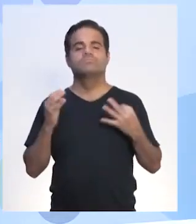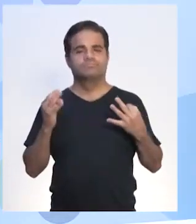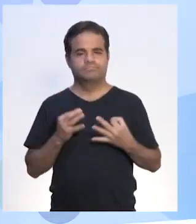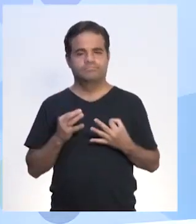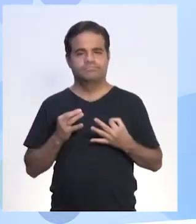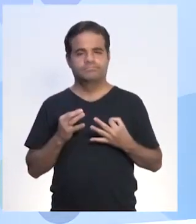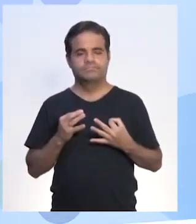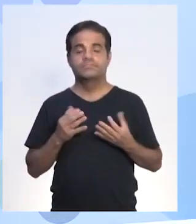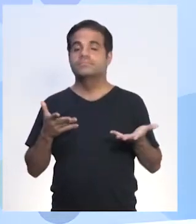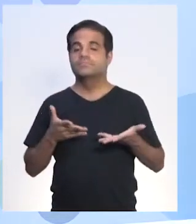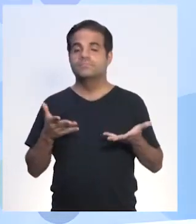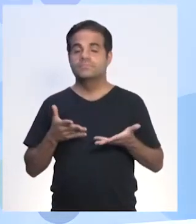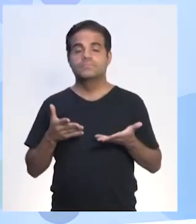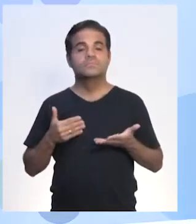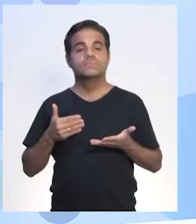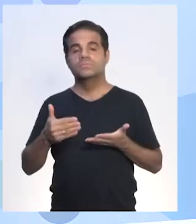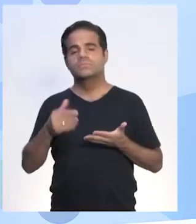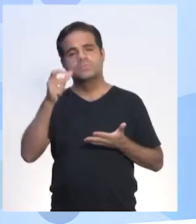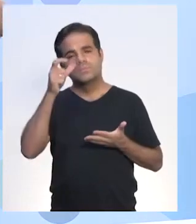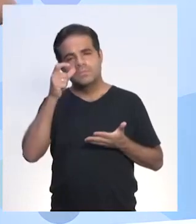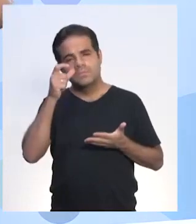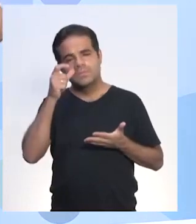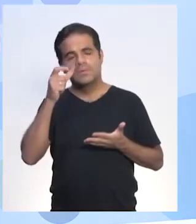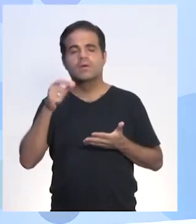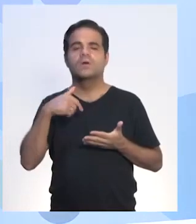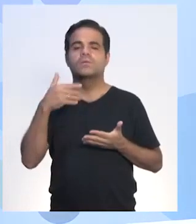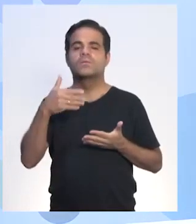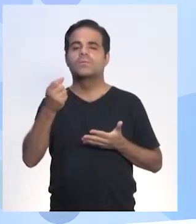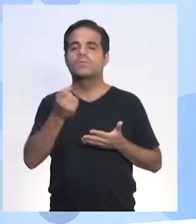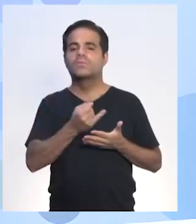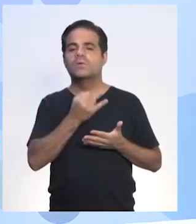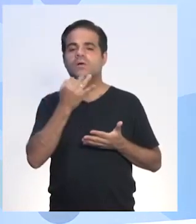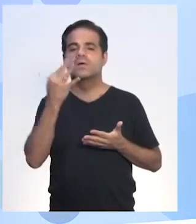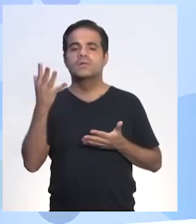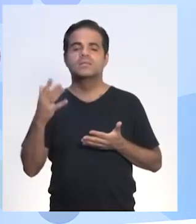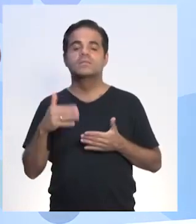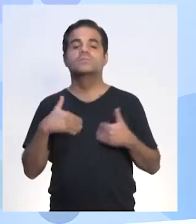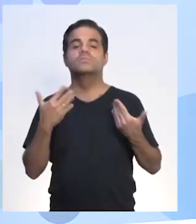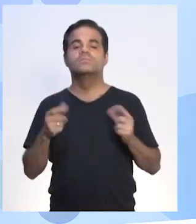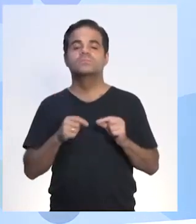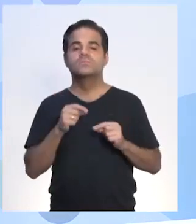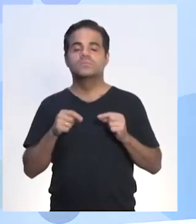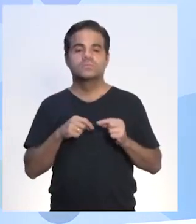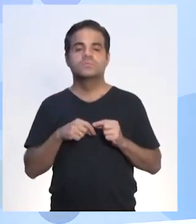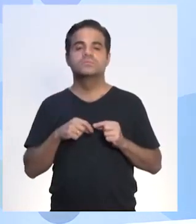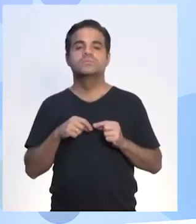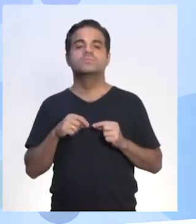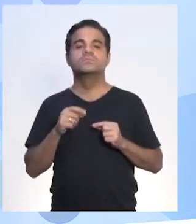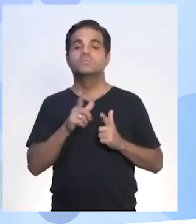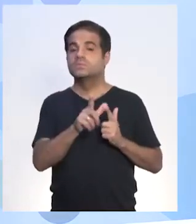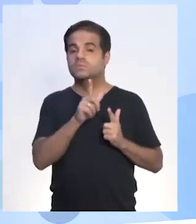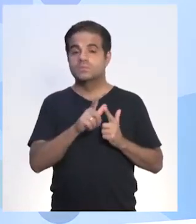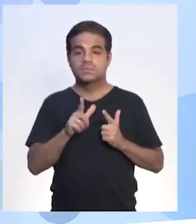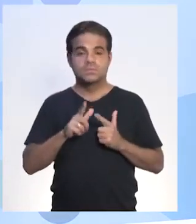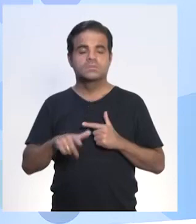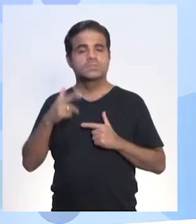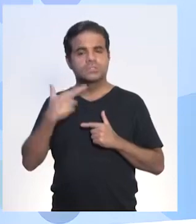Perfeito. Agora, eu vou observar quantas e quais são as